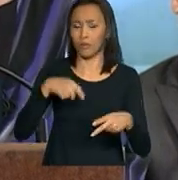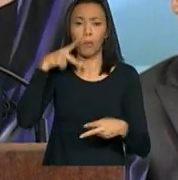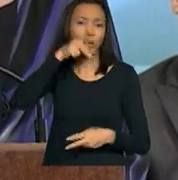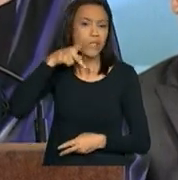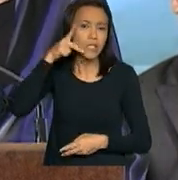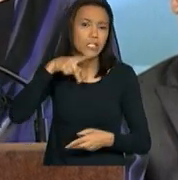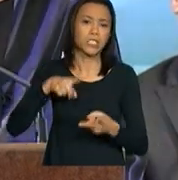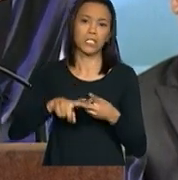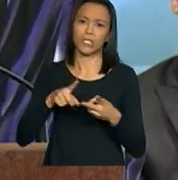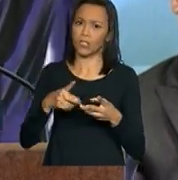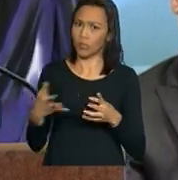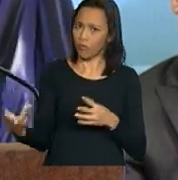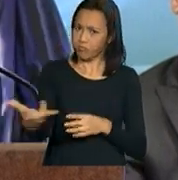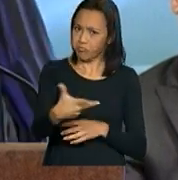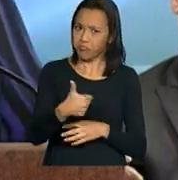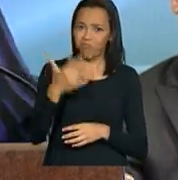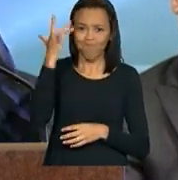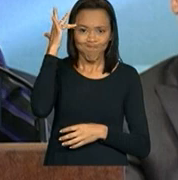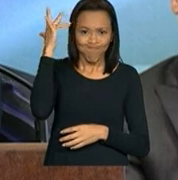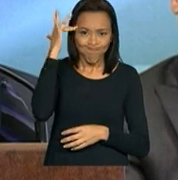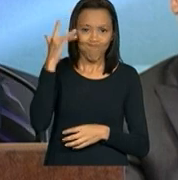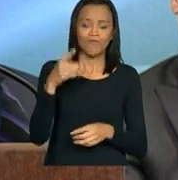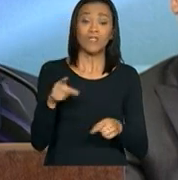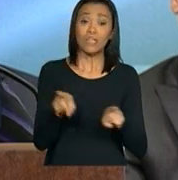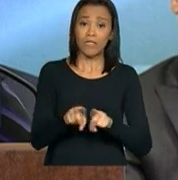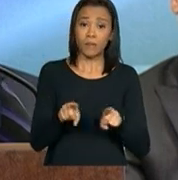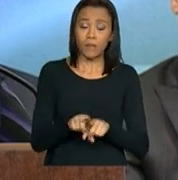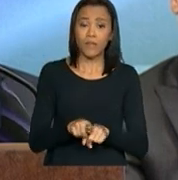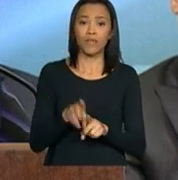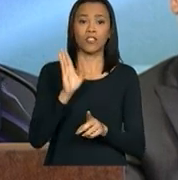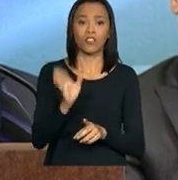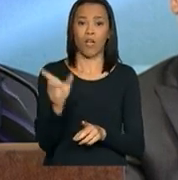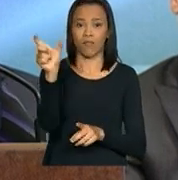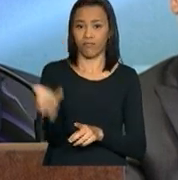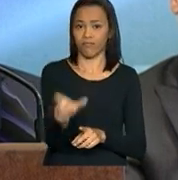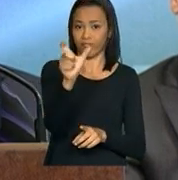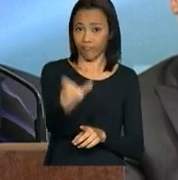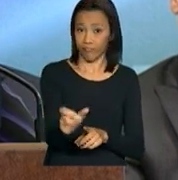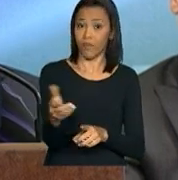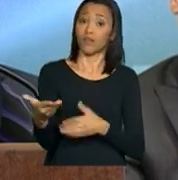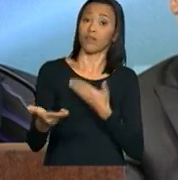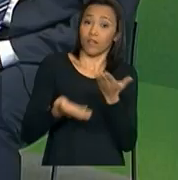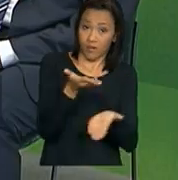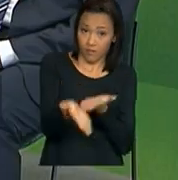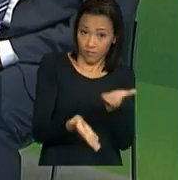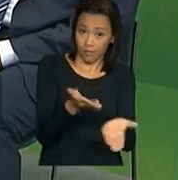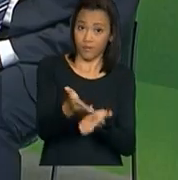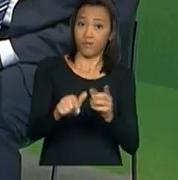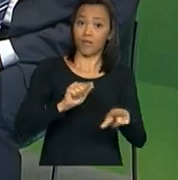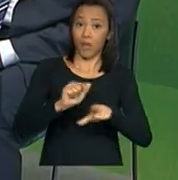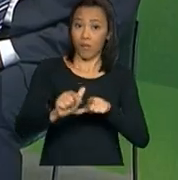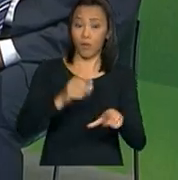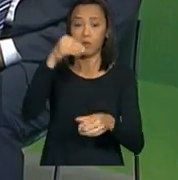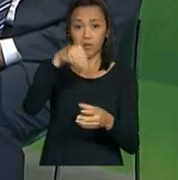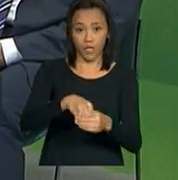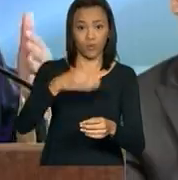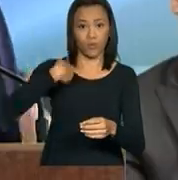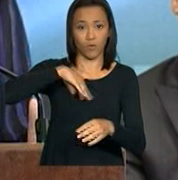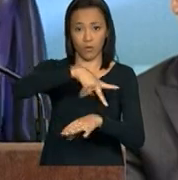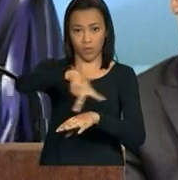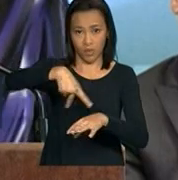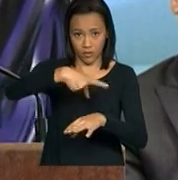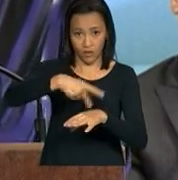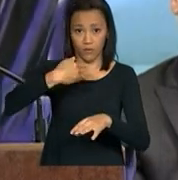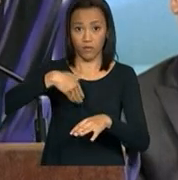mais alta qualidade e tendo prestado serviço já ao nosso país nós já